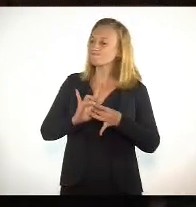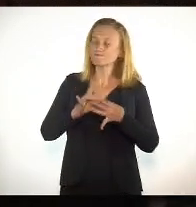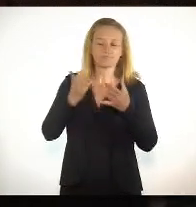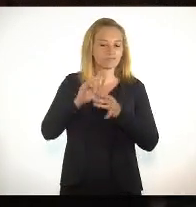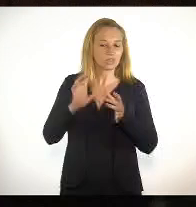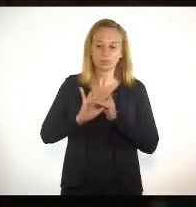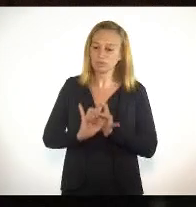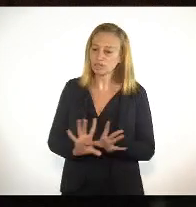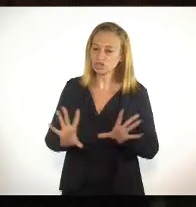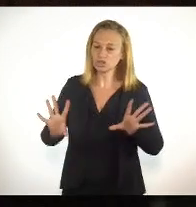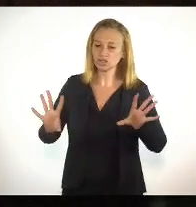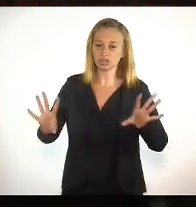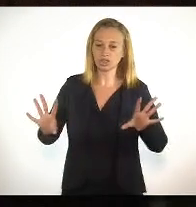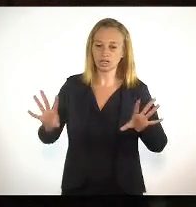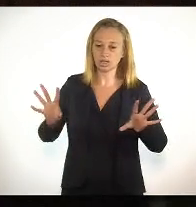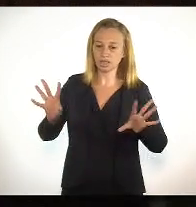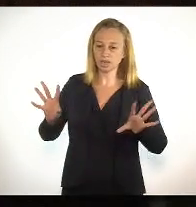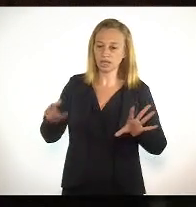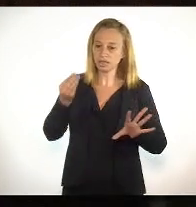permitirá.